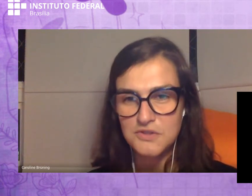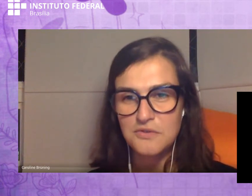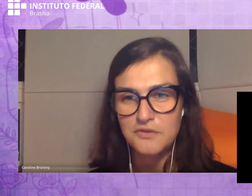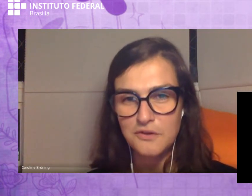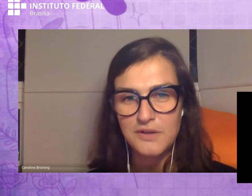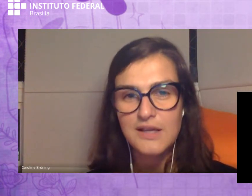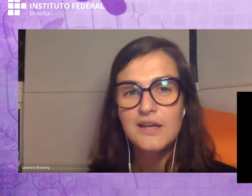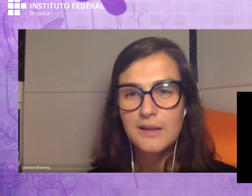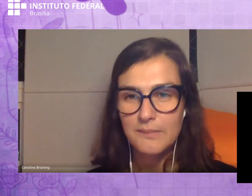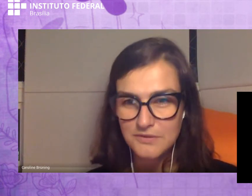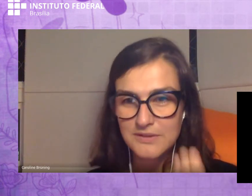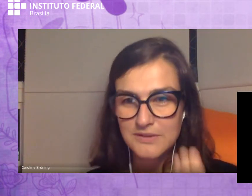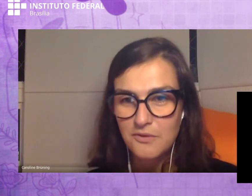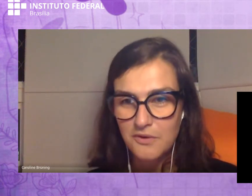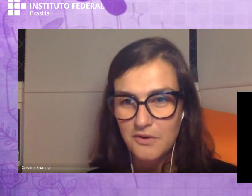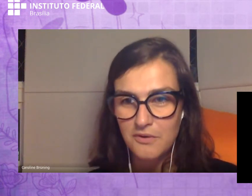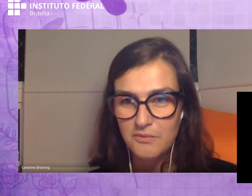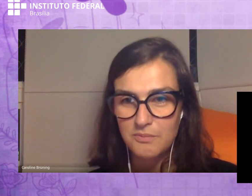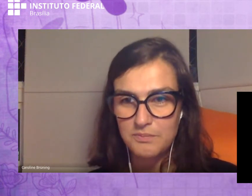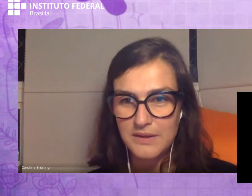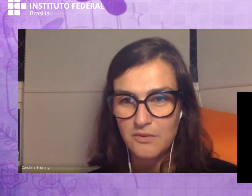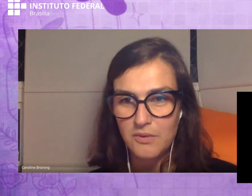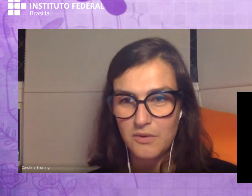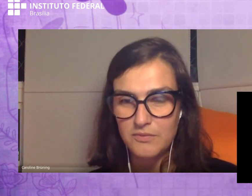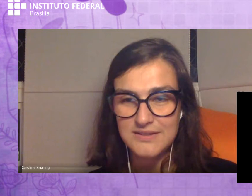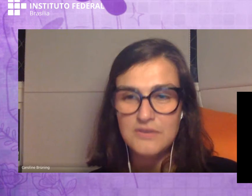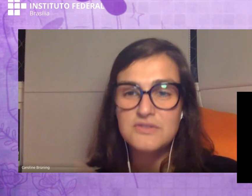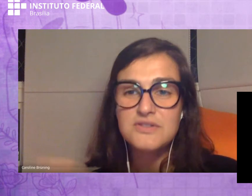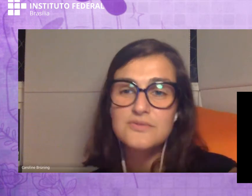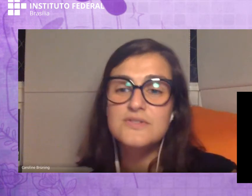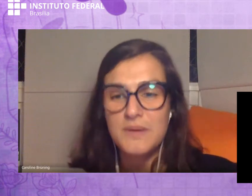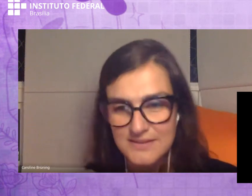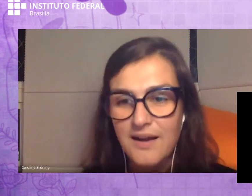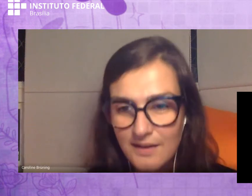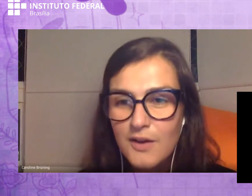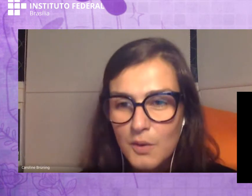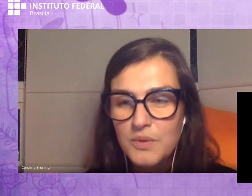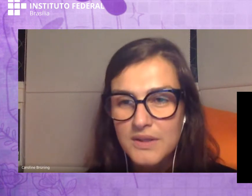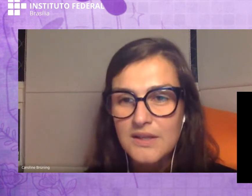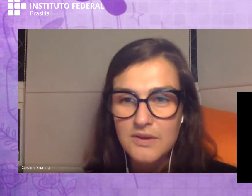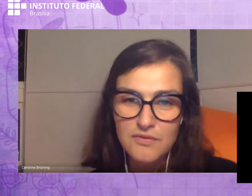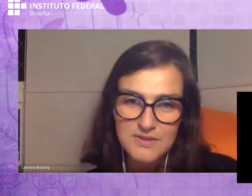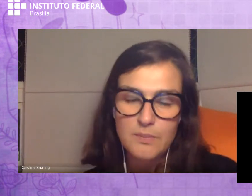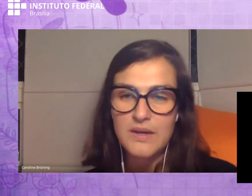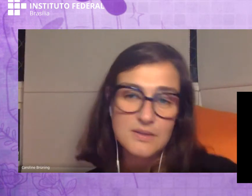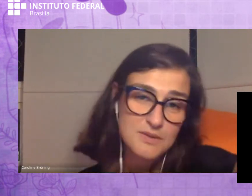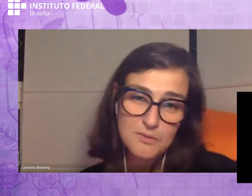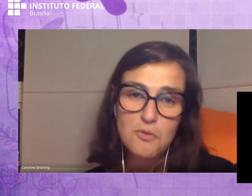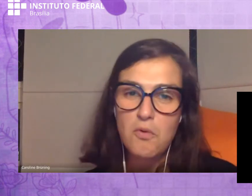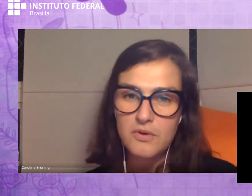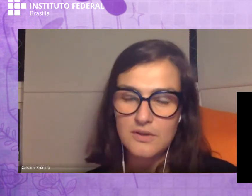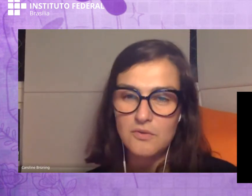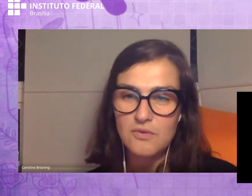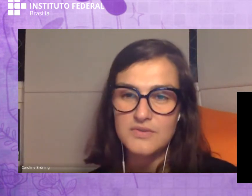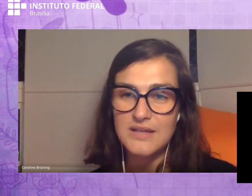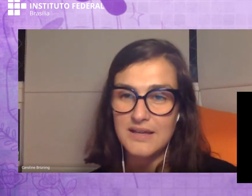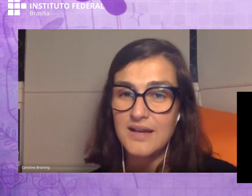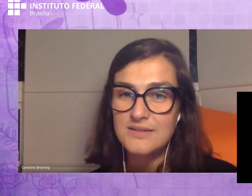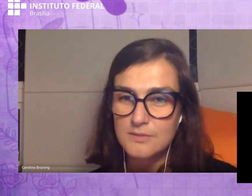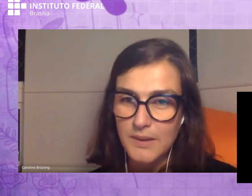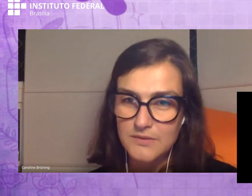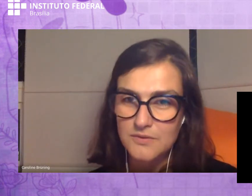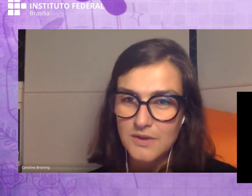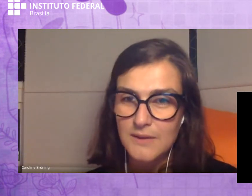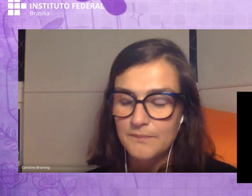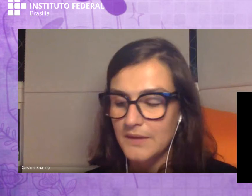Santo Agostinho que falou, né? Mas eu tenho, você tem o direito de expressar o que você pensa, mesmo não concordando com você, criar